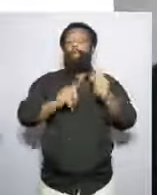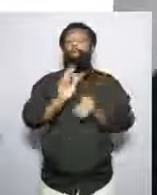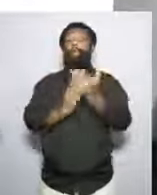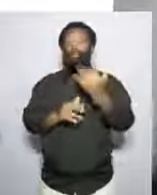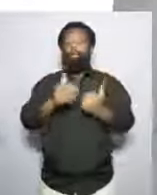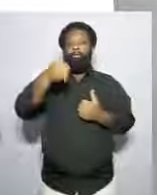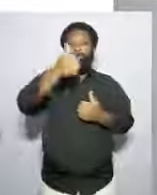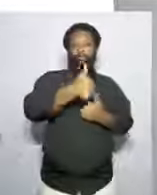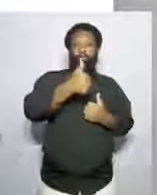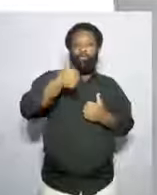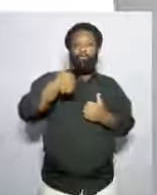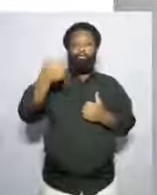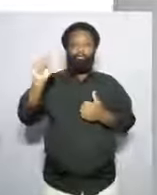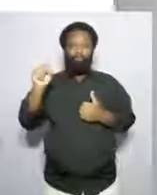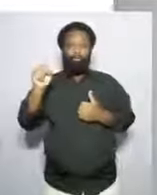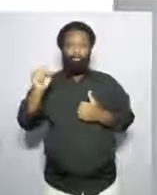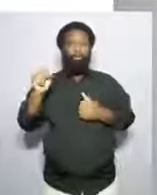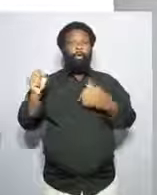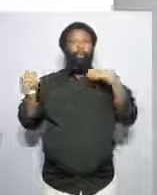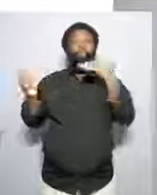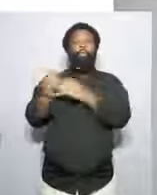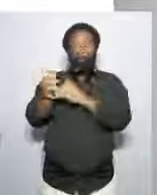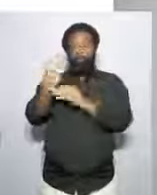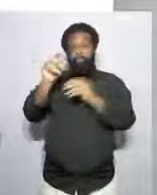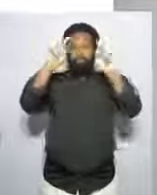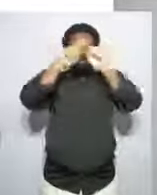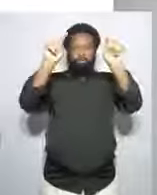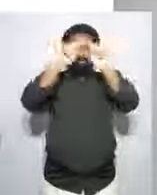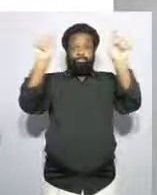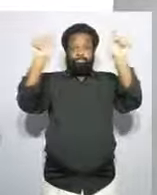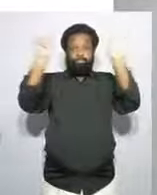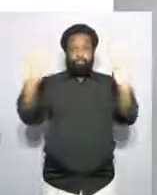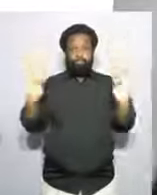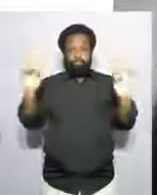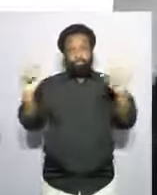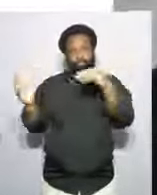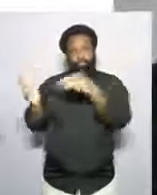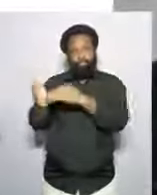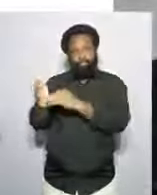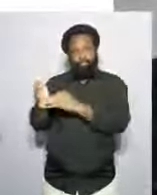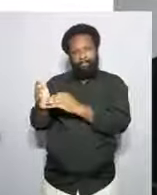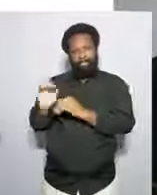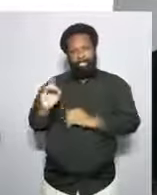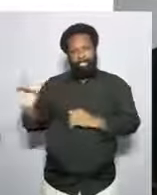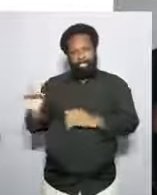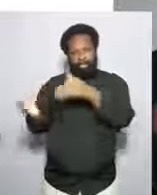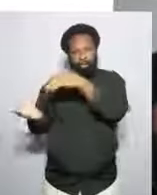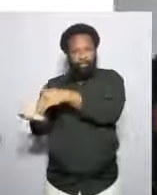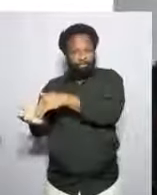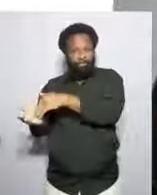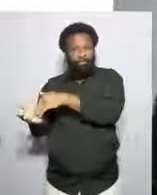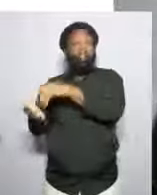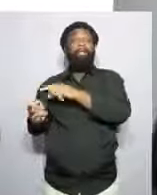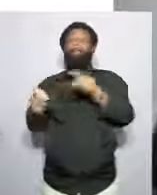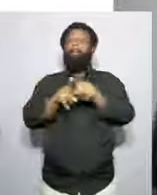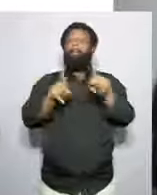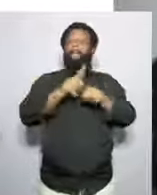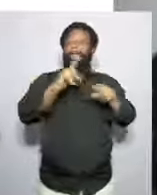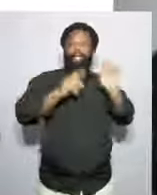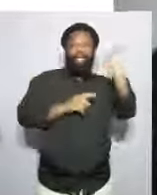estão organizados. O último elemento químico se encontra aqui nesse cantinho da direita. Além disso, esses